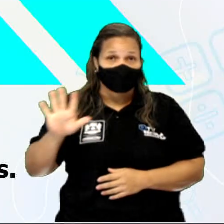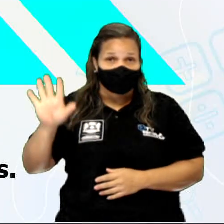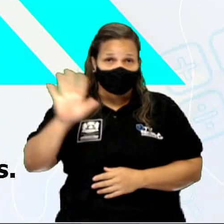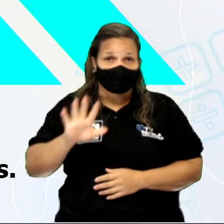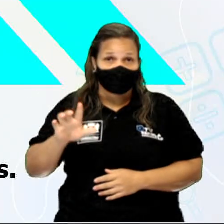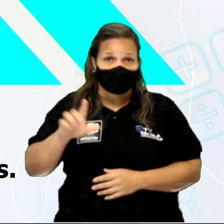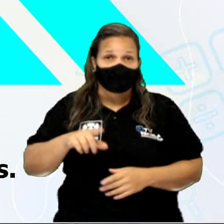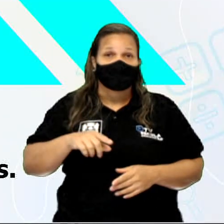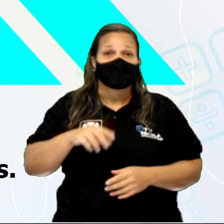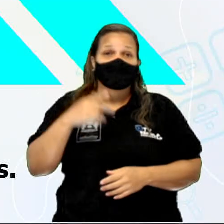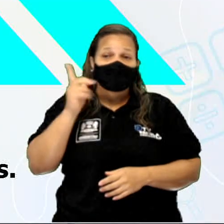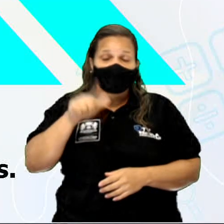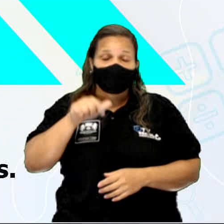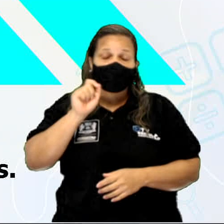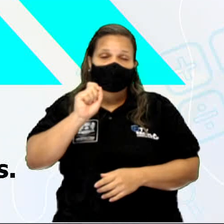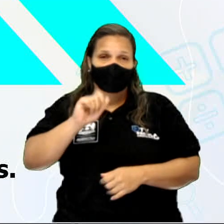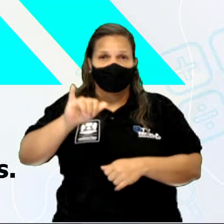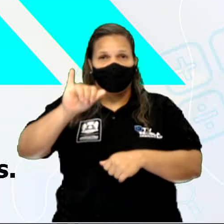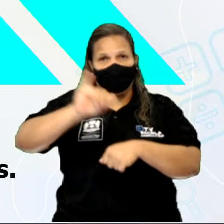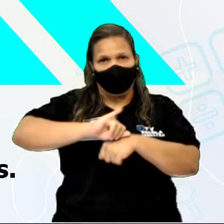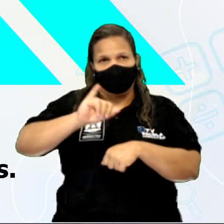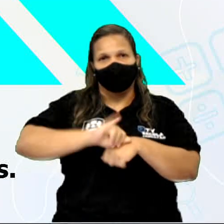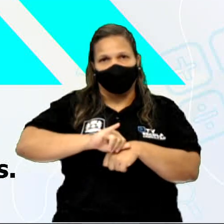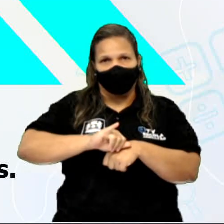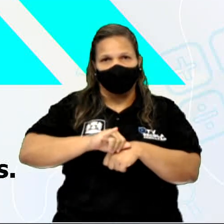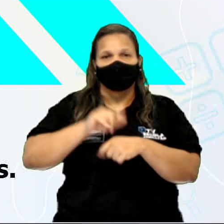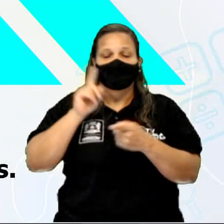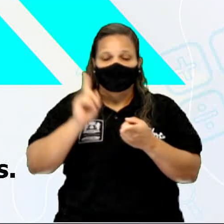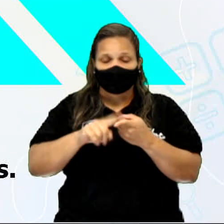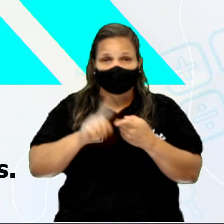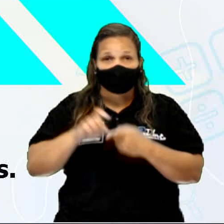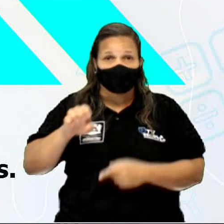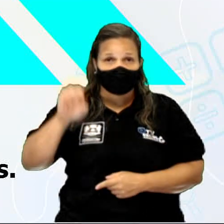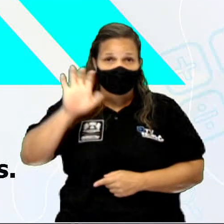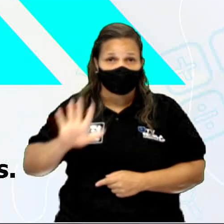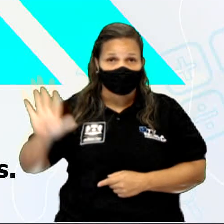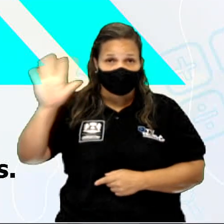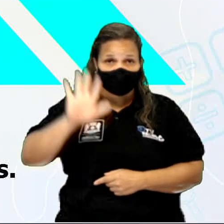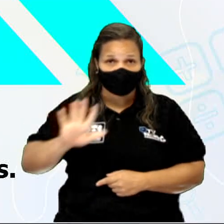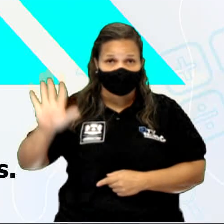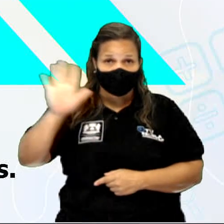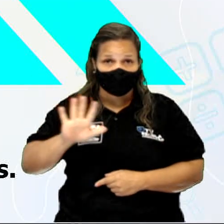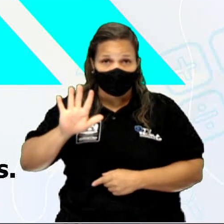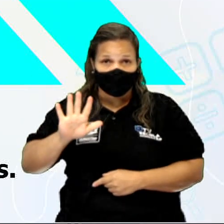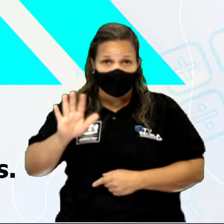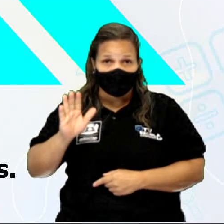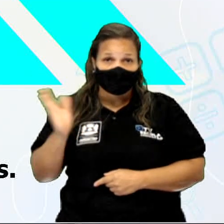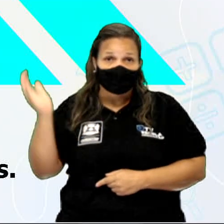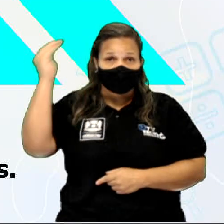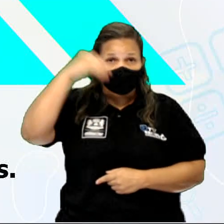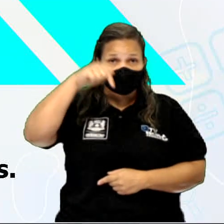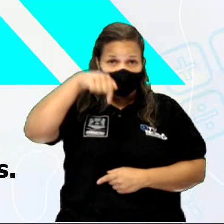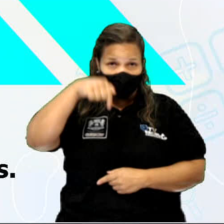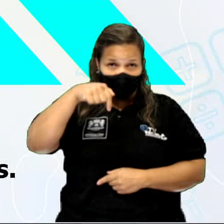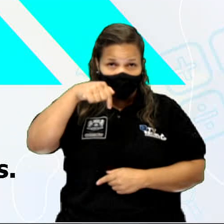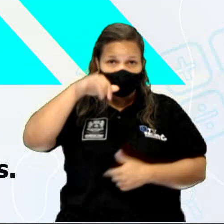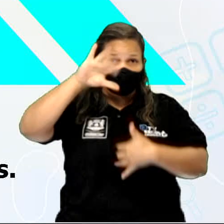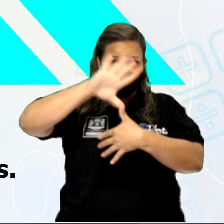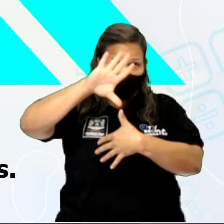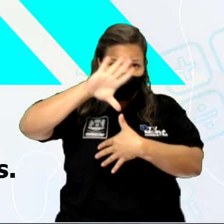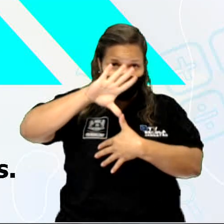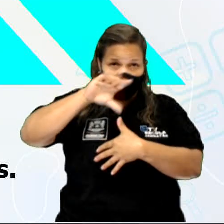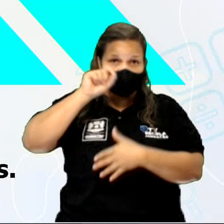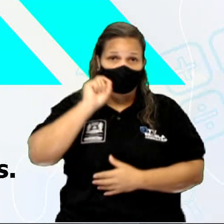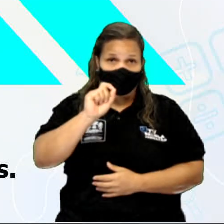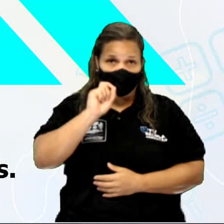Os espanhóis trouxeram os cavalos para a América. Os cavalos que existem na América não são nativos da